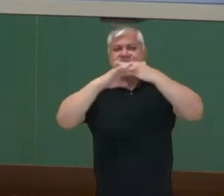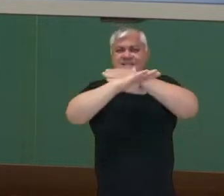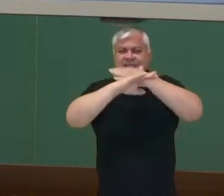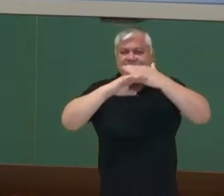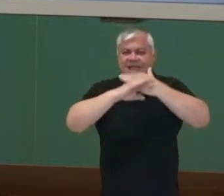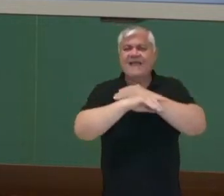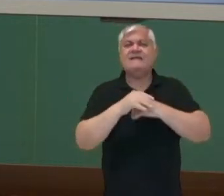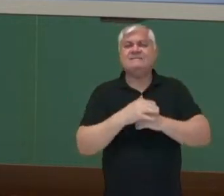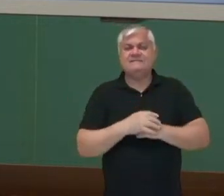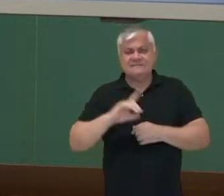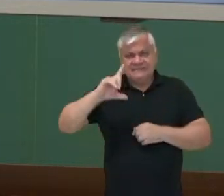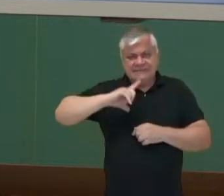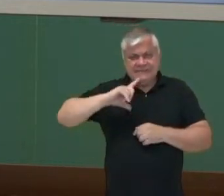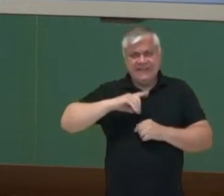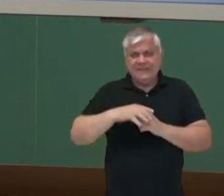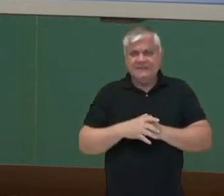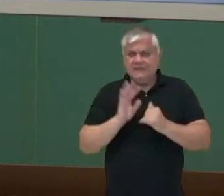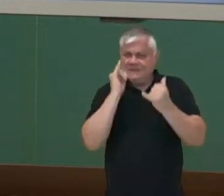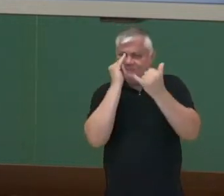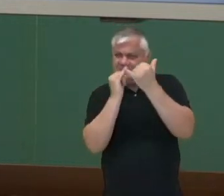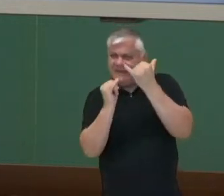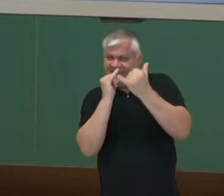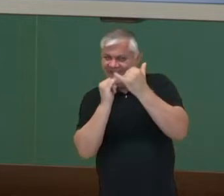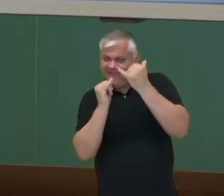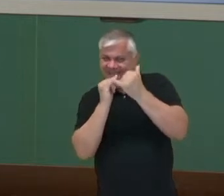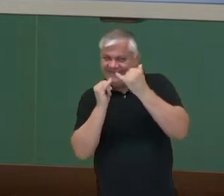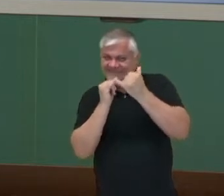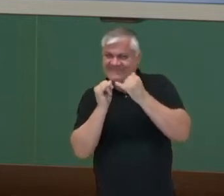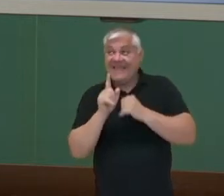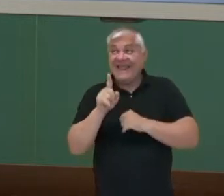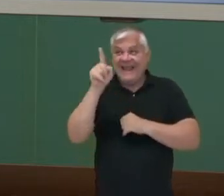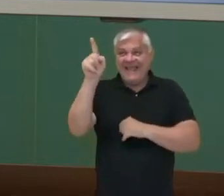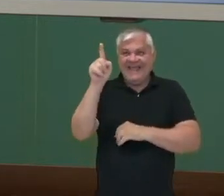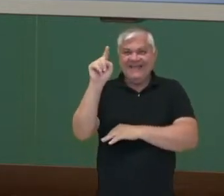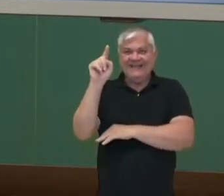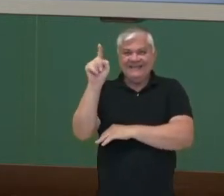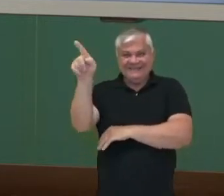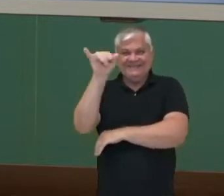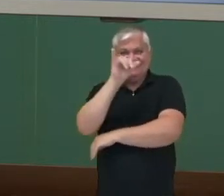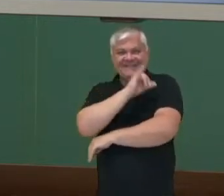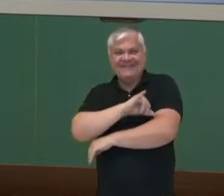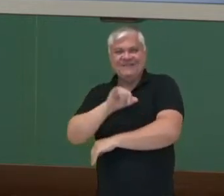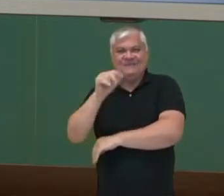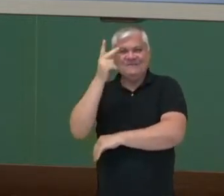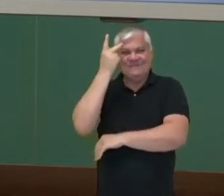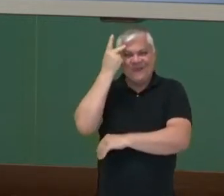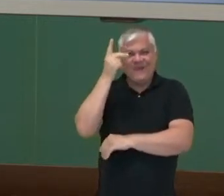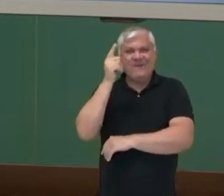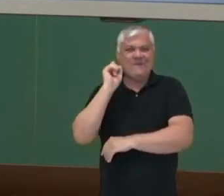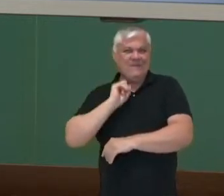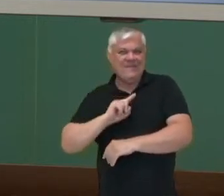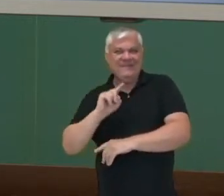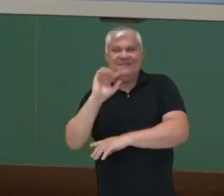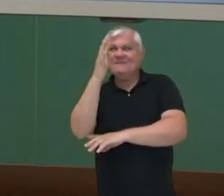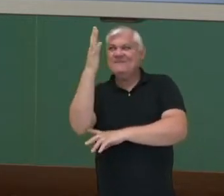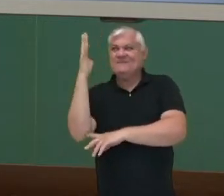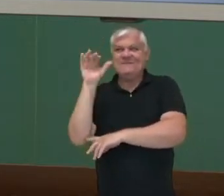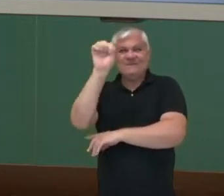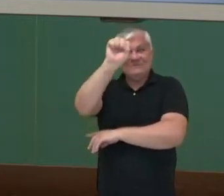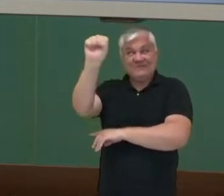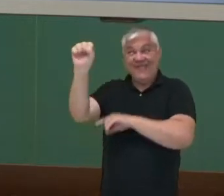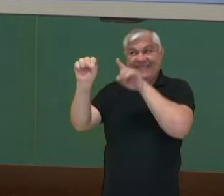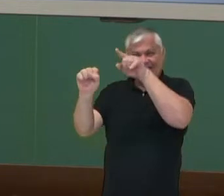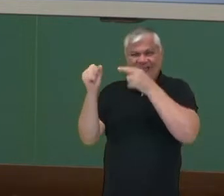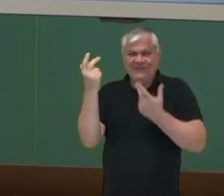de vivência, é parecido ou diferente do que a gente encontra na região sudeste? Então, é importantíssimo a gente estabelecer essa